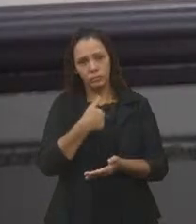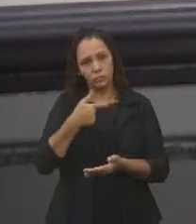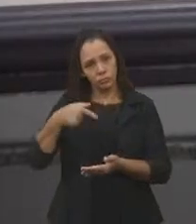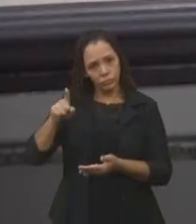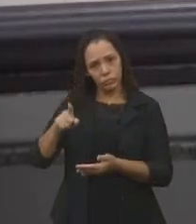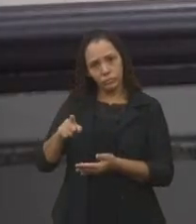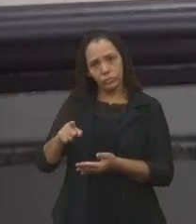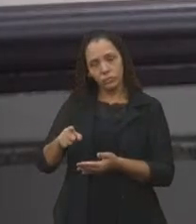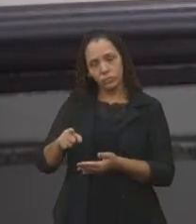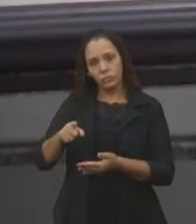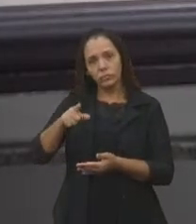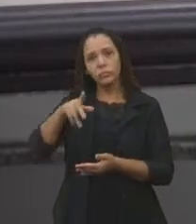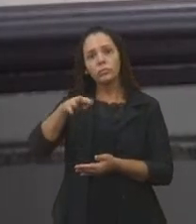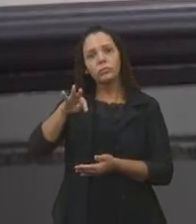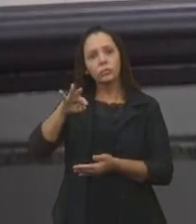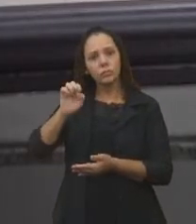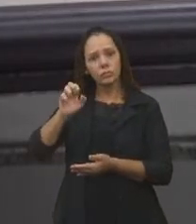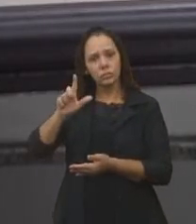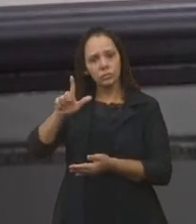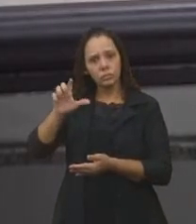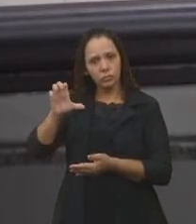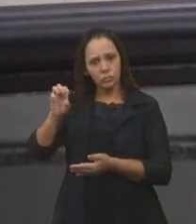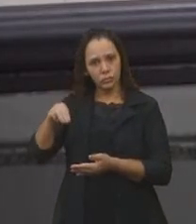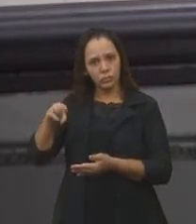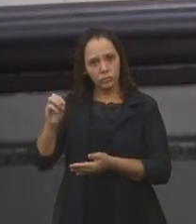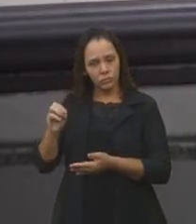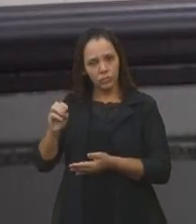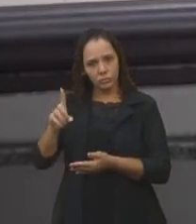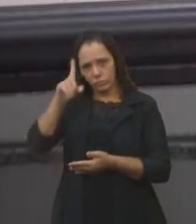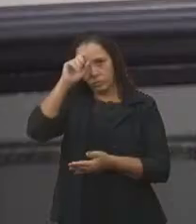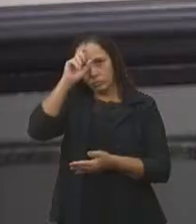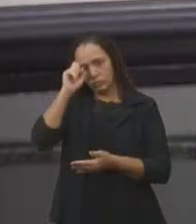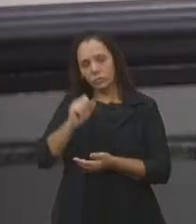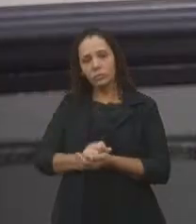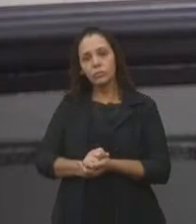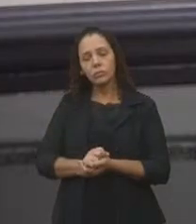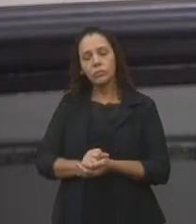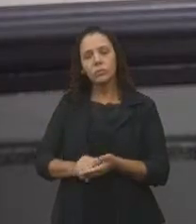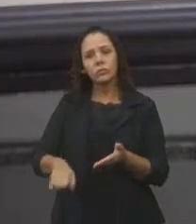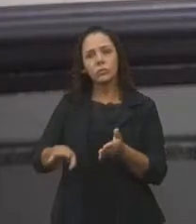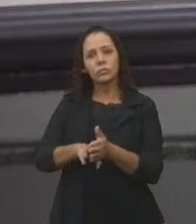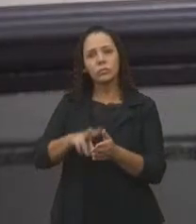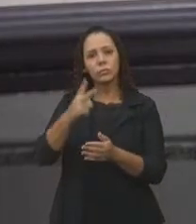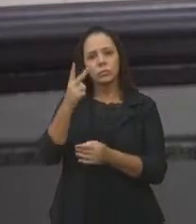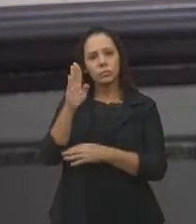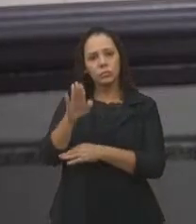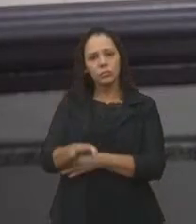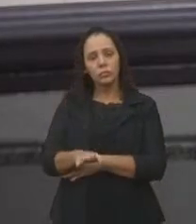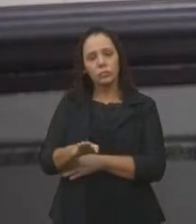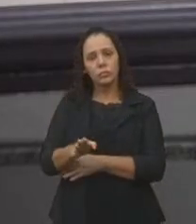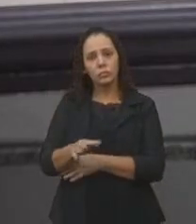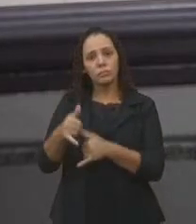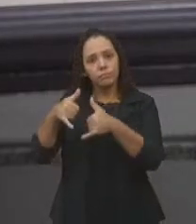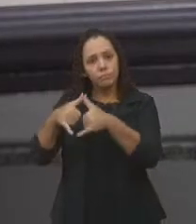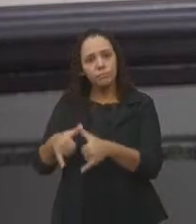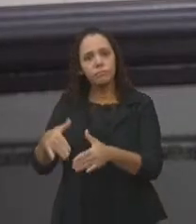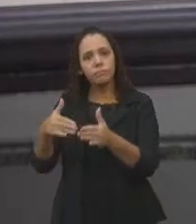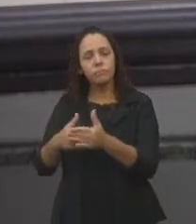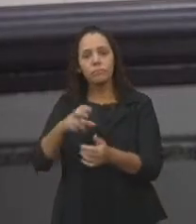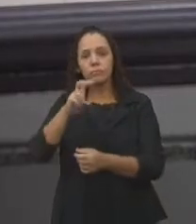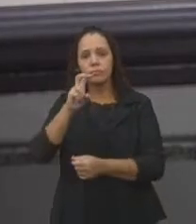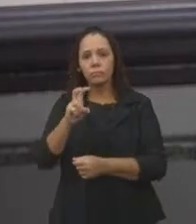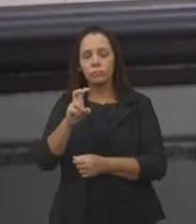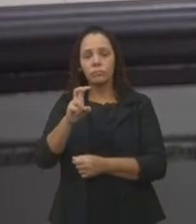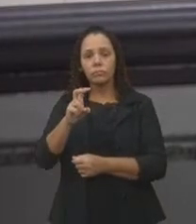se a gente chegar ali 2 da tarde, vai sair dali só 5 horas do outro dia. A gente procura o Meia Lua, e o Meia Lua a gente é